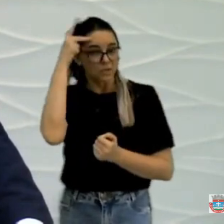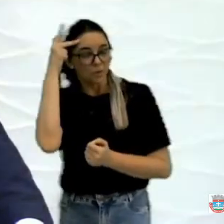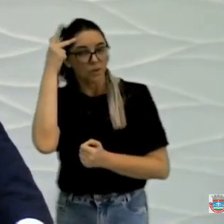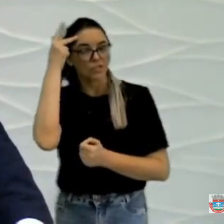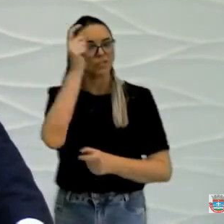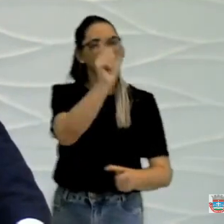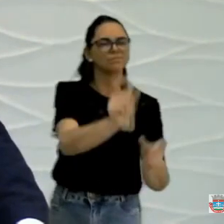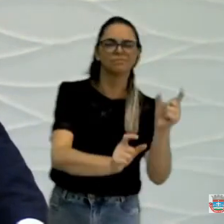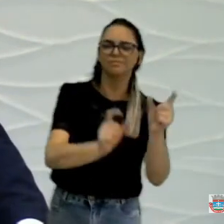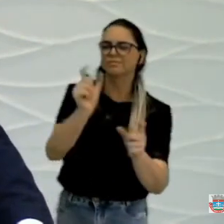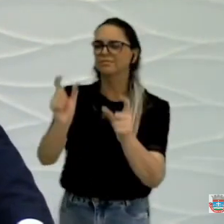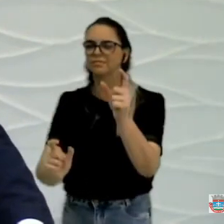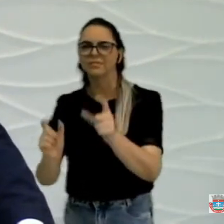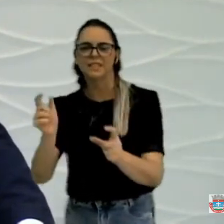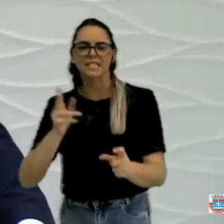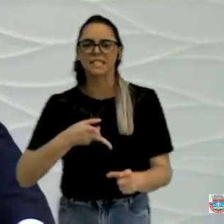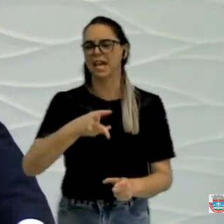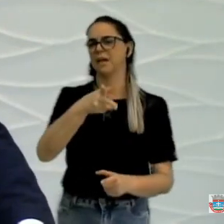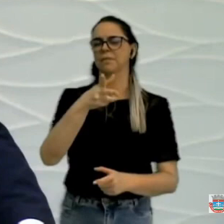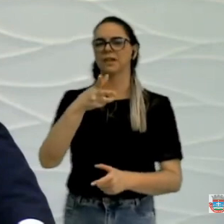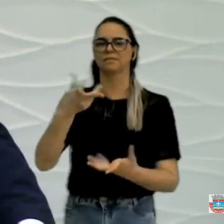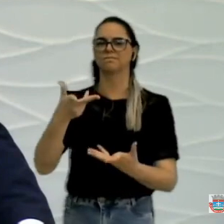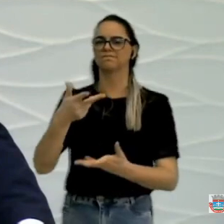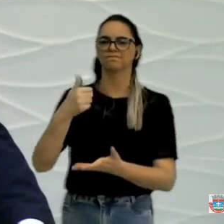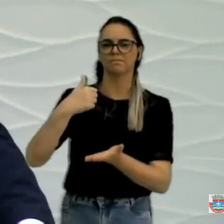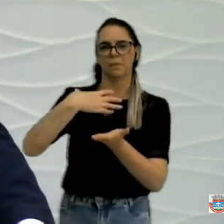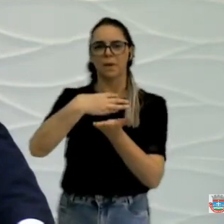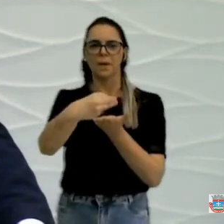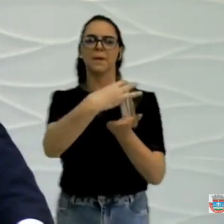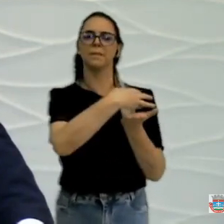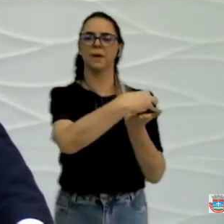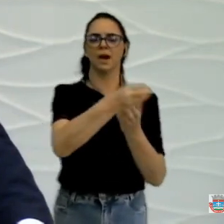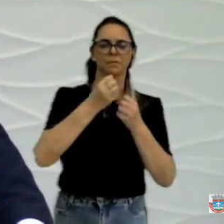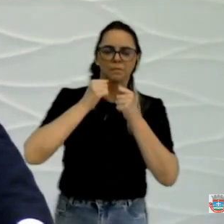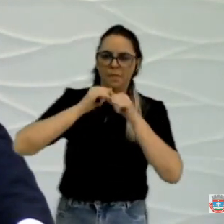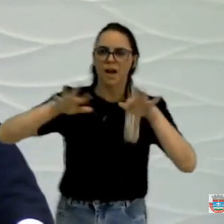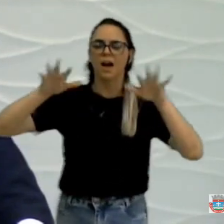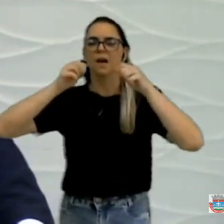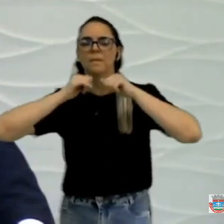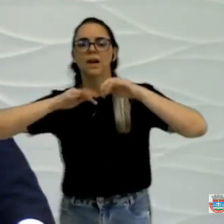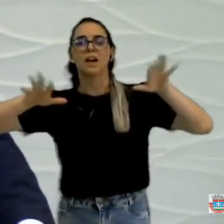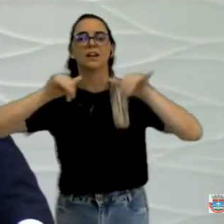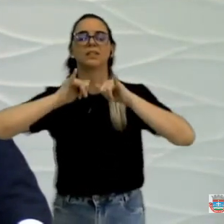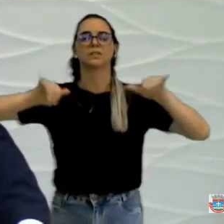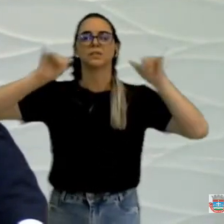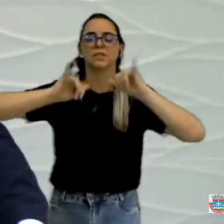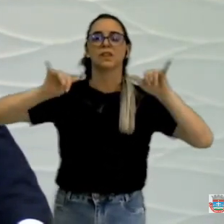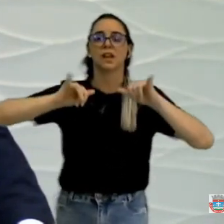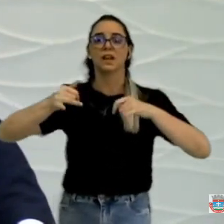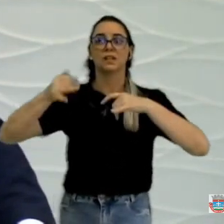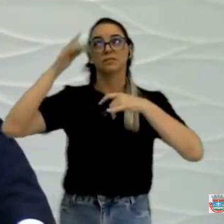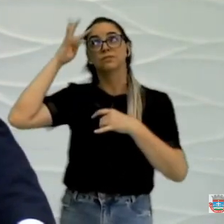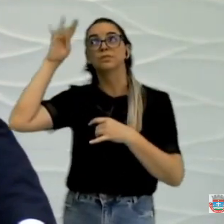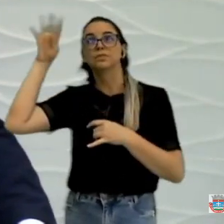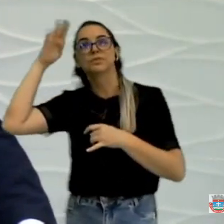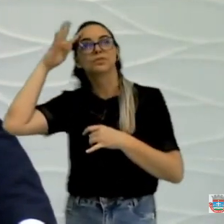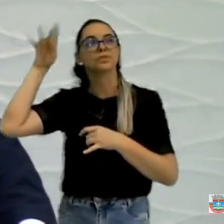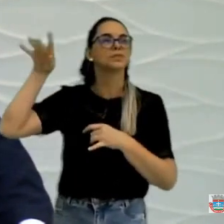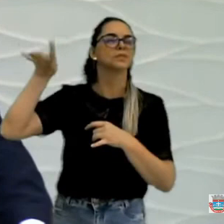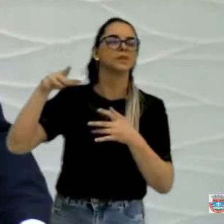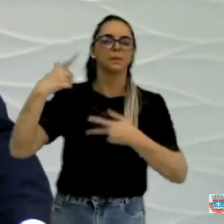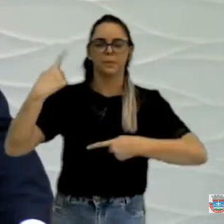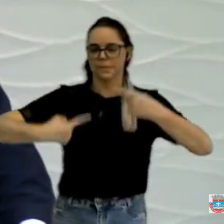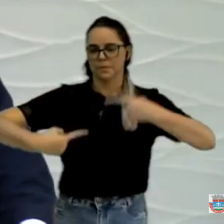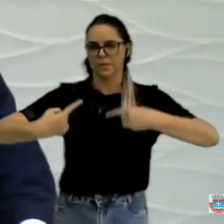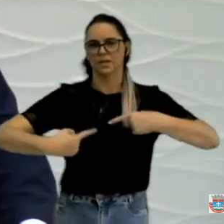que estão sempre compartilhando nossas falas e fazendo com que a discussão e a reflexão política de São Bento Una aconteça de fato na